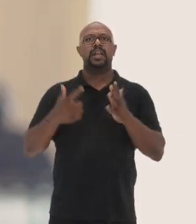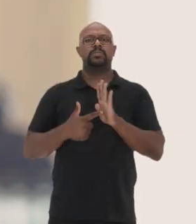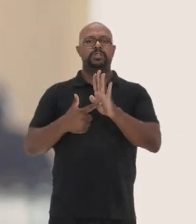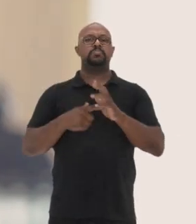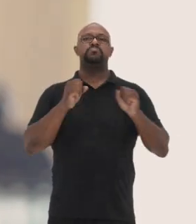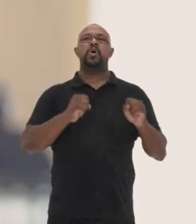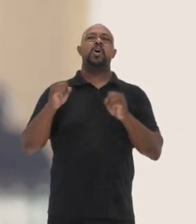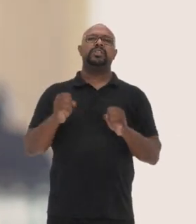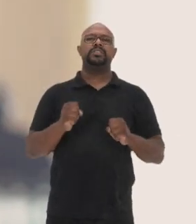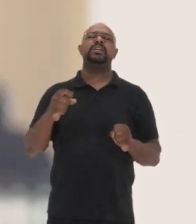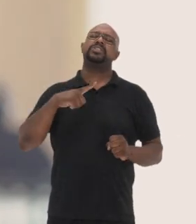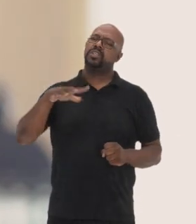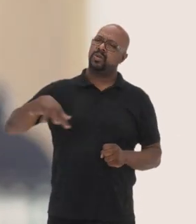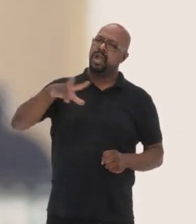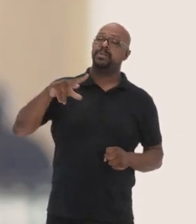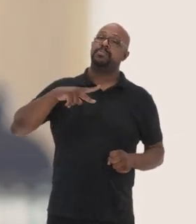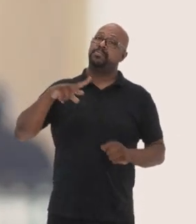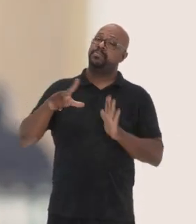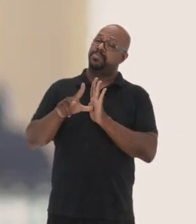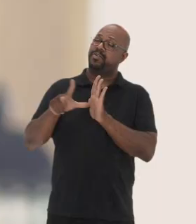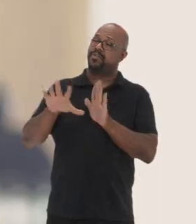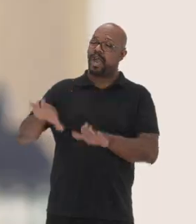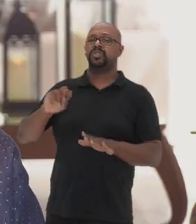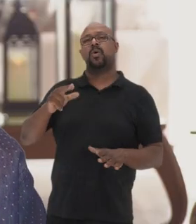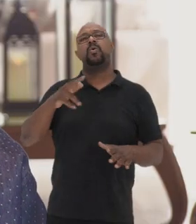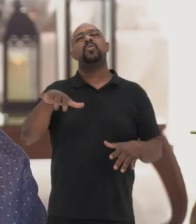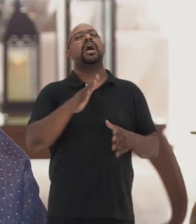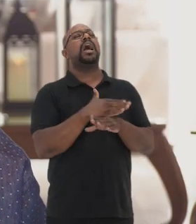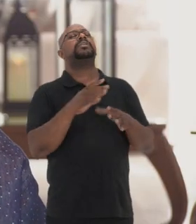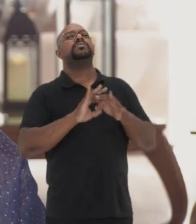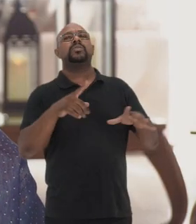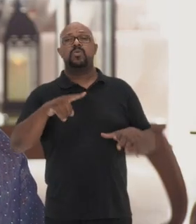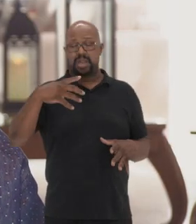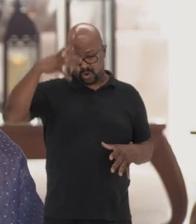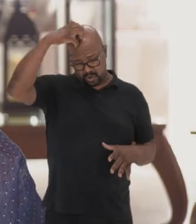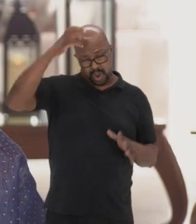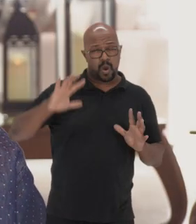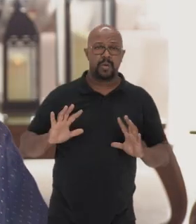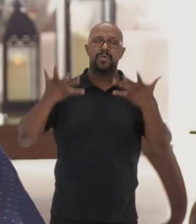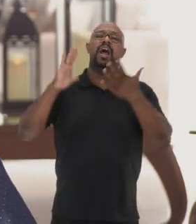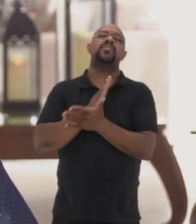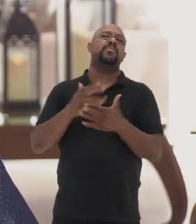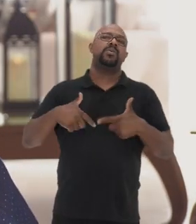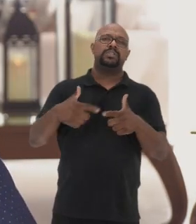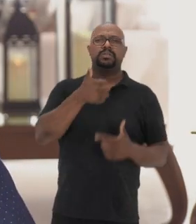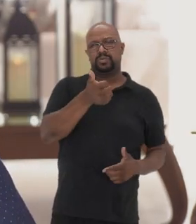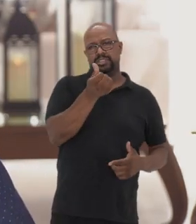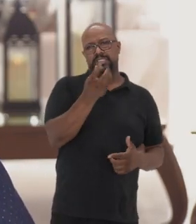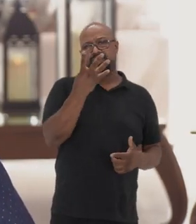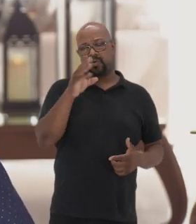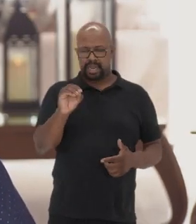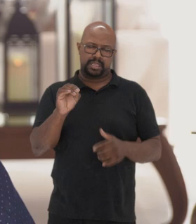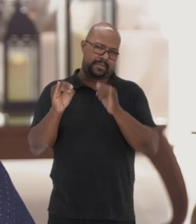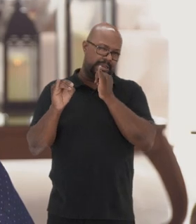de poder aconteciam em ambientes privados ou em locais públicos quando a coroa comemorava algum feito em 1640